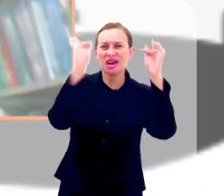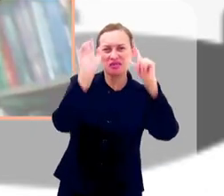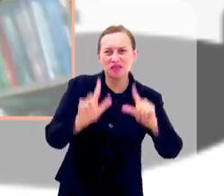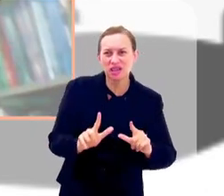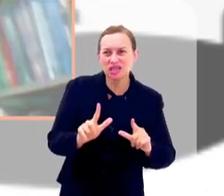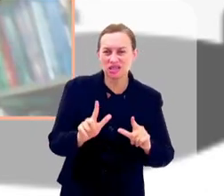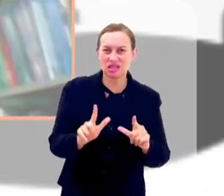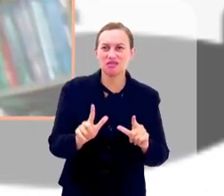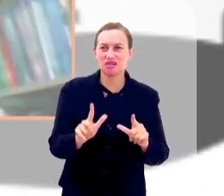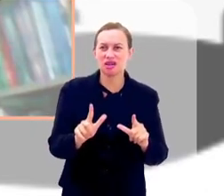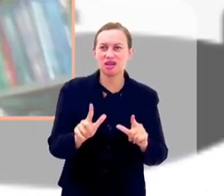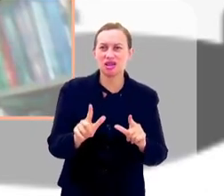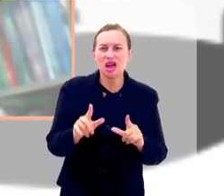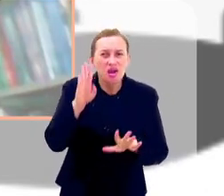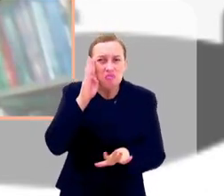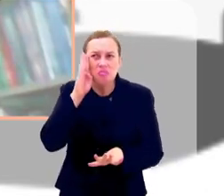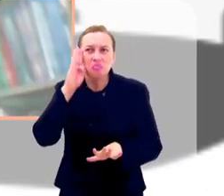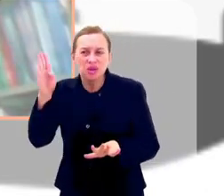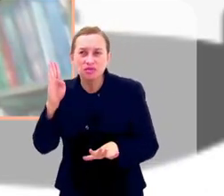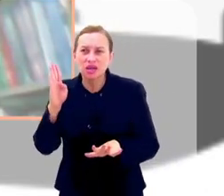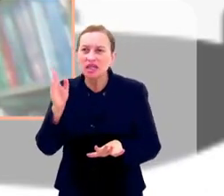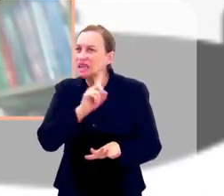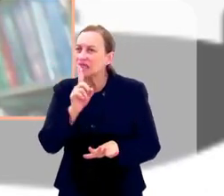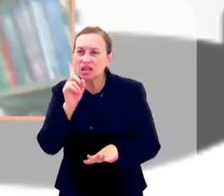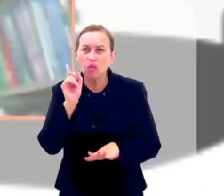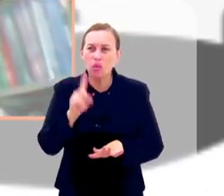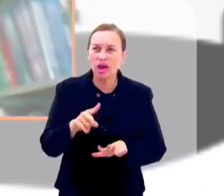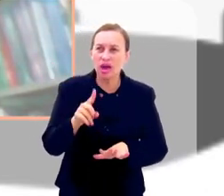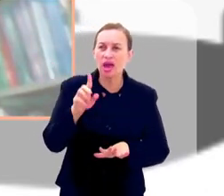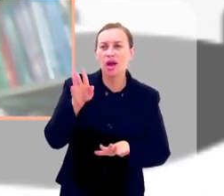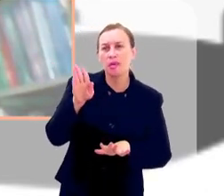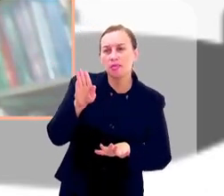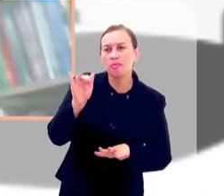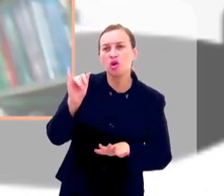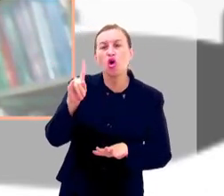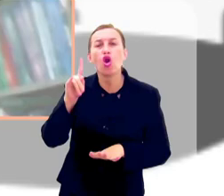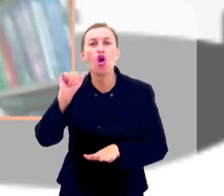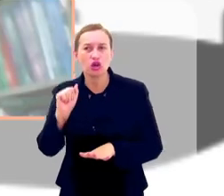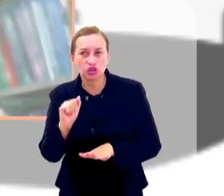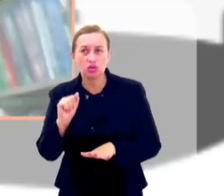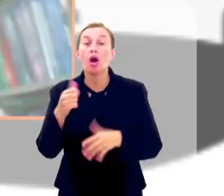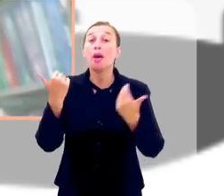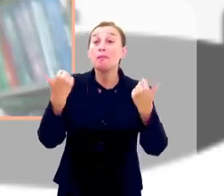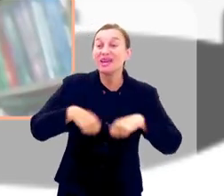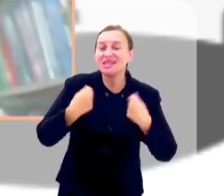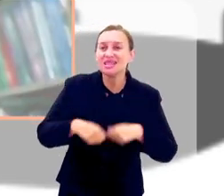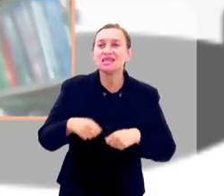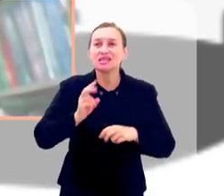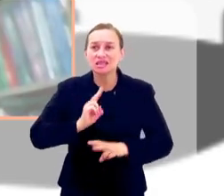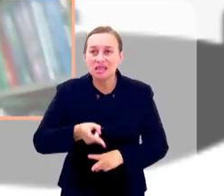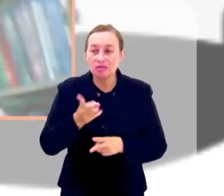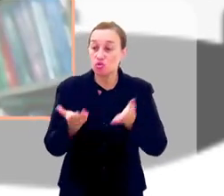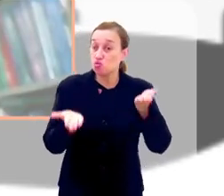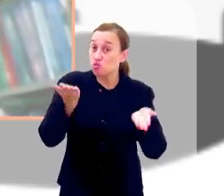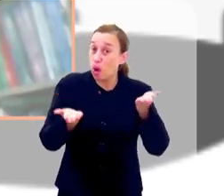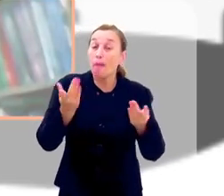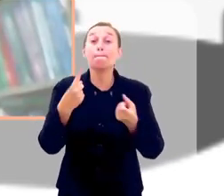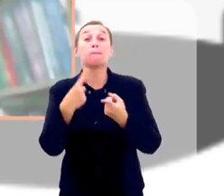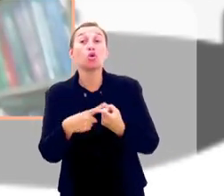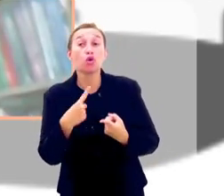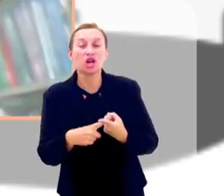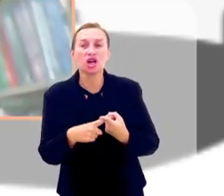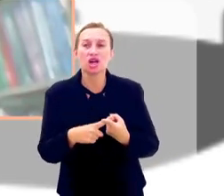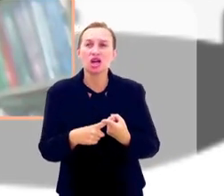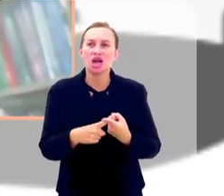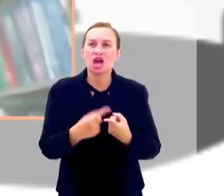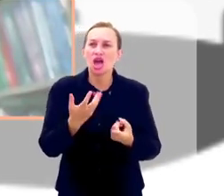a felicidade vai principalmente naquilo que não é biológico. Então, a gente precisa o tempo todo calibrar. Até